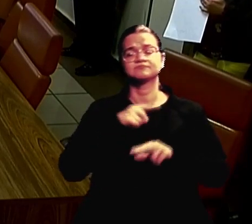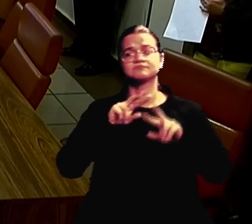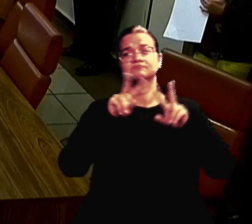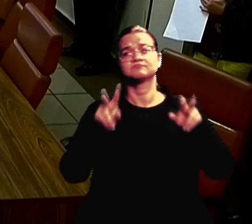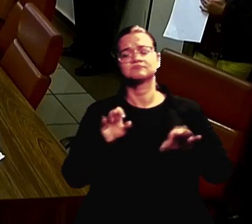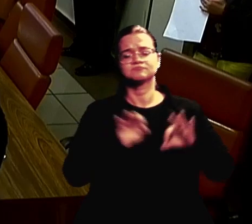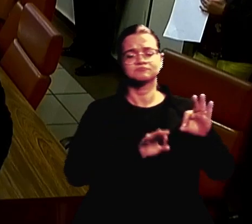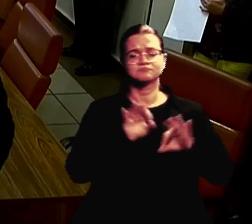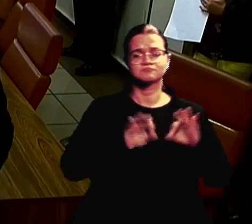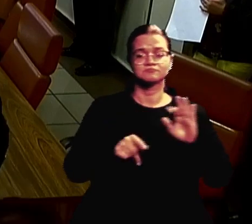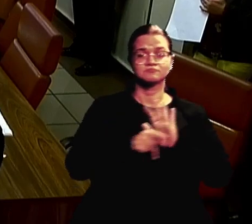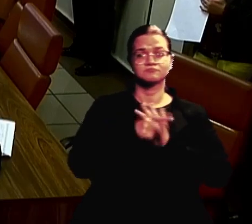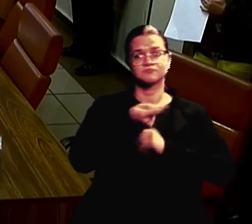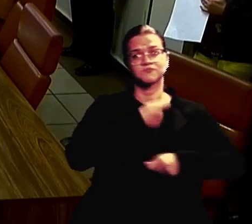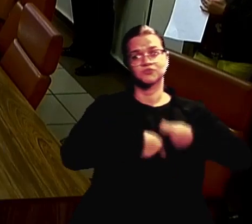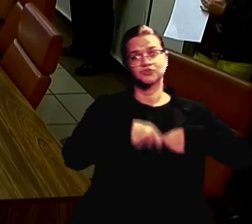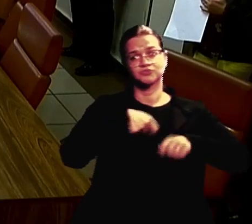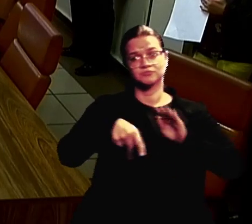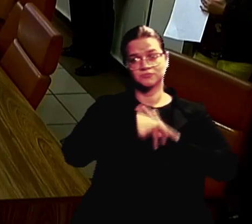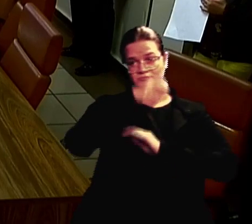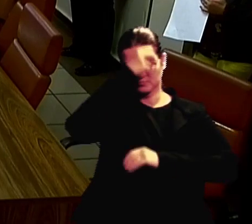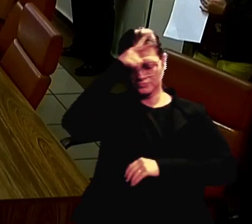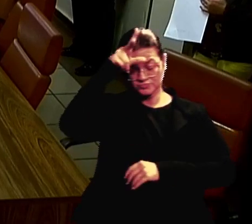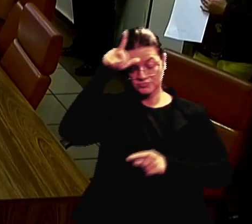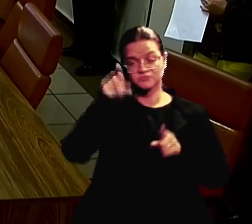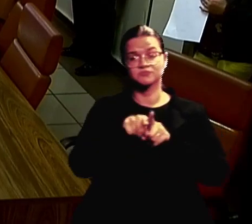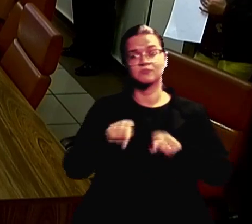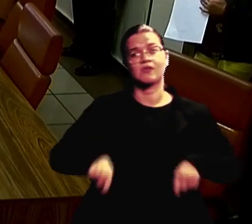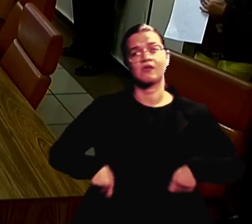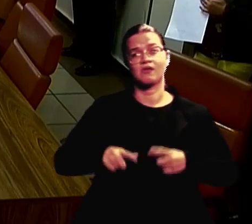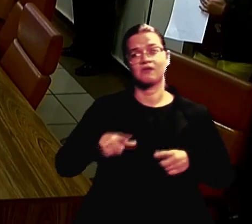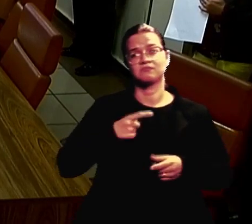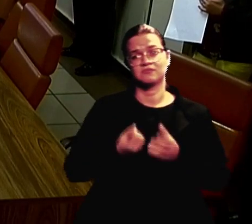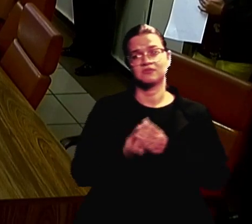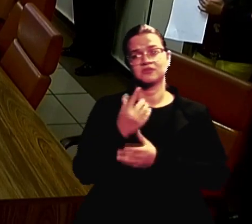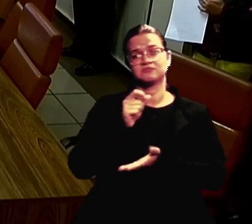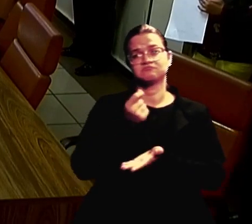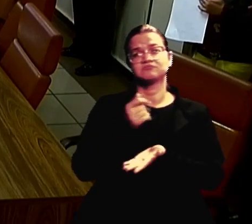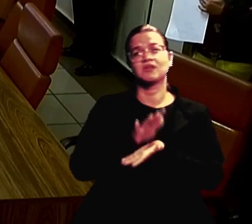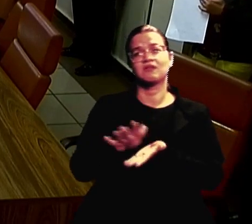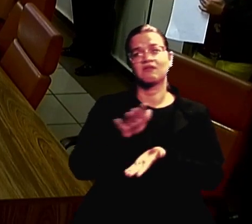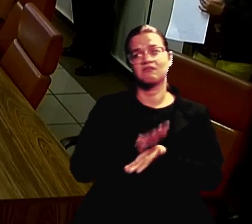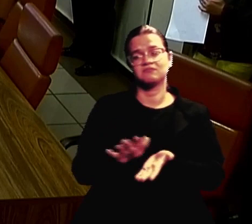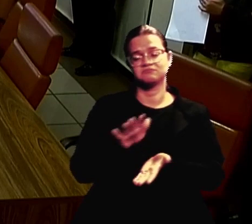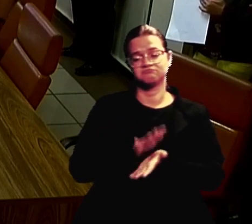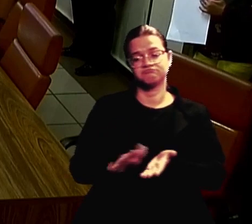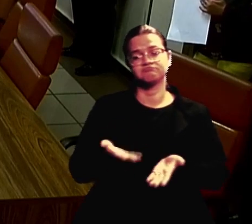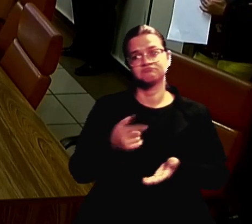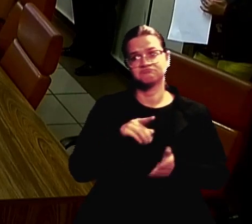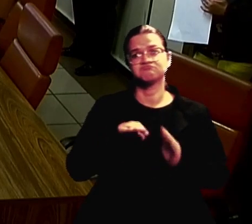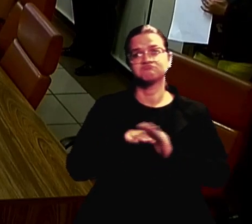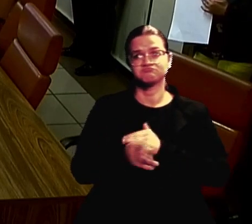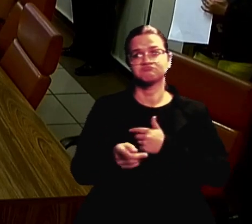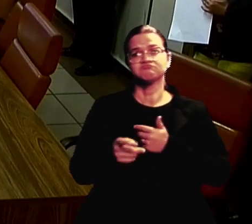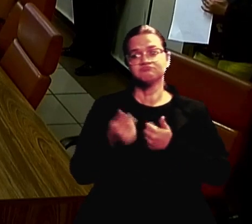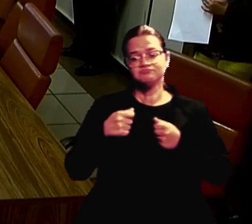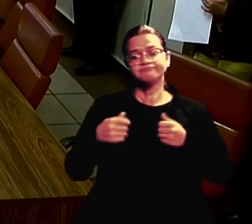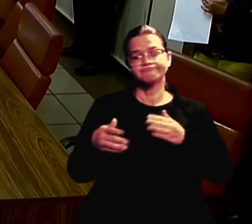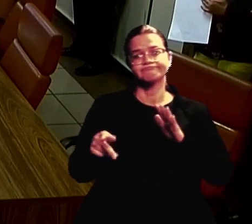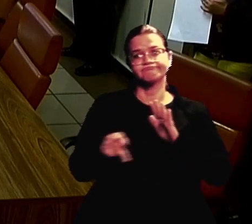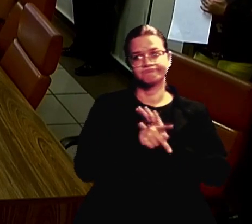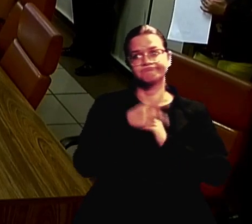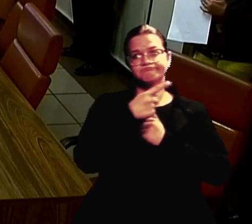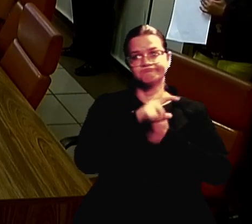trata de organização administrativa da Prefeitura e cria despesa. Vício de iniciativa, está